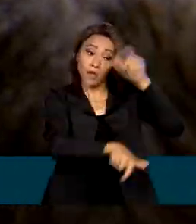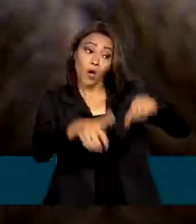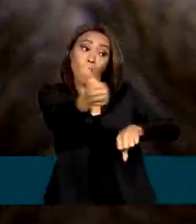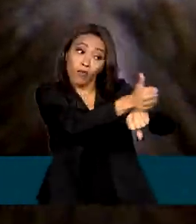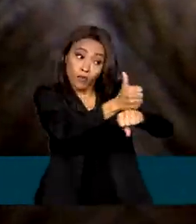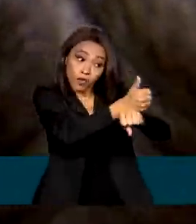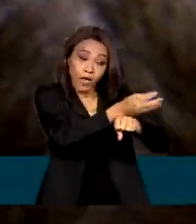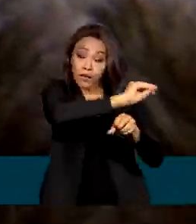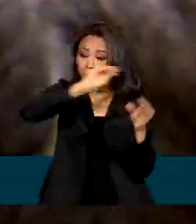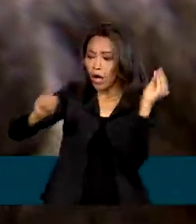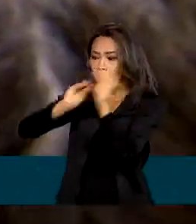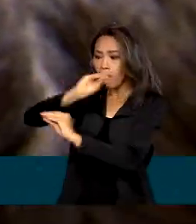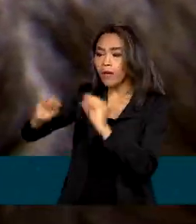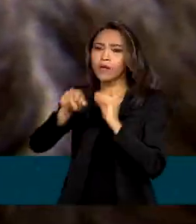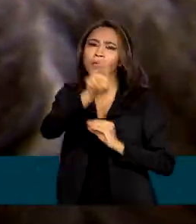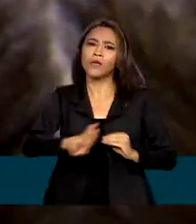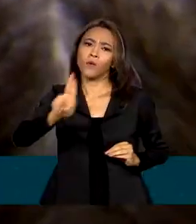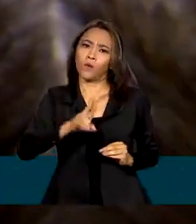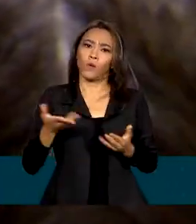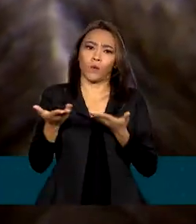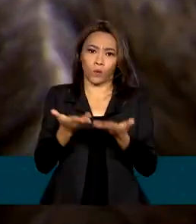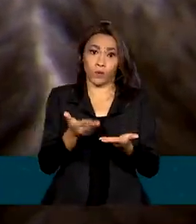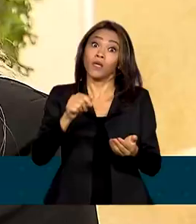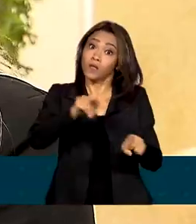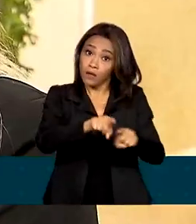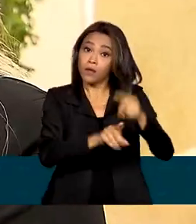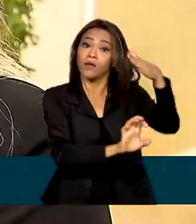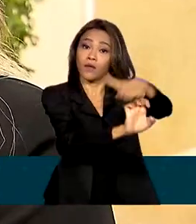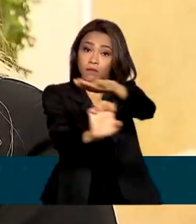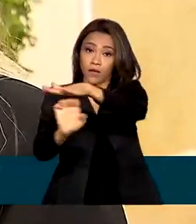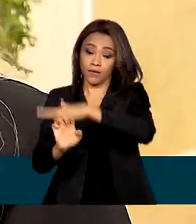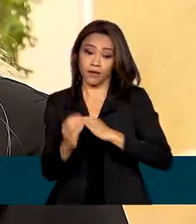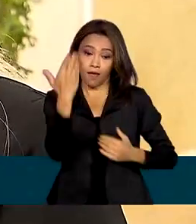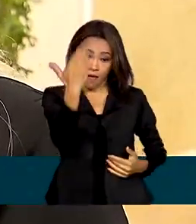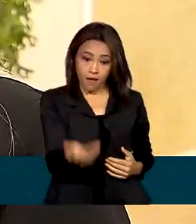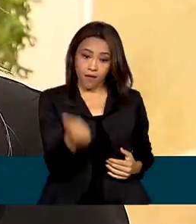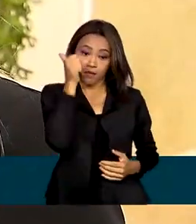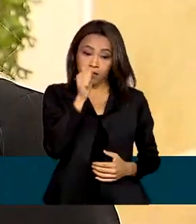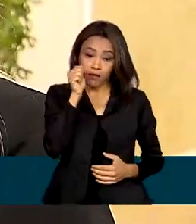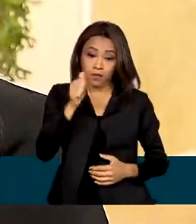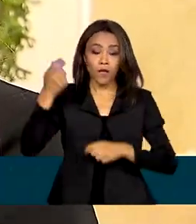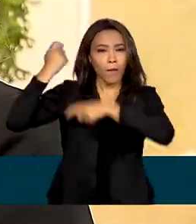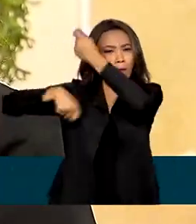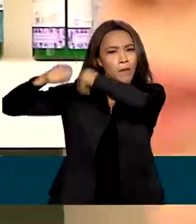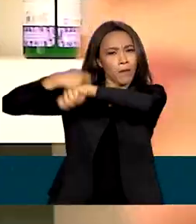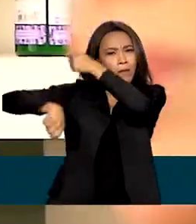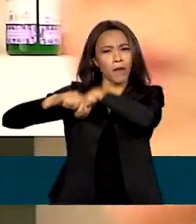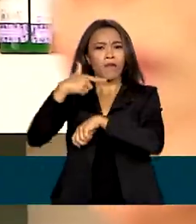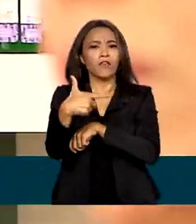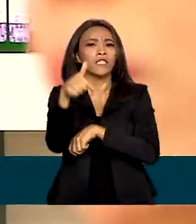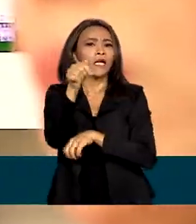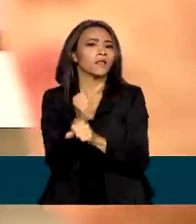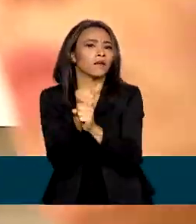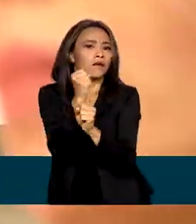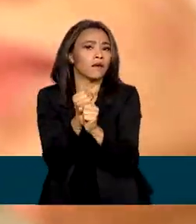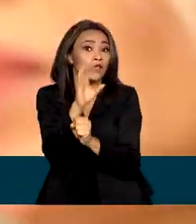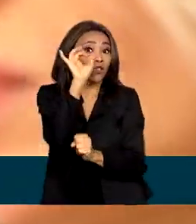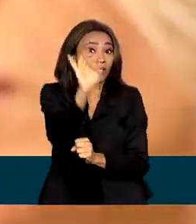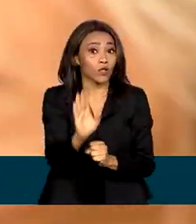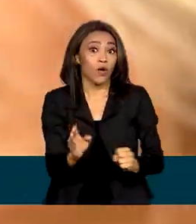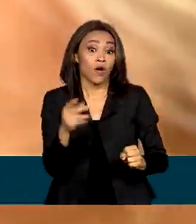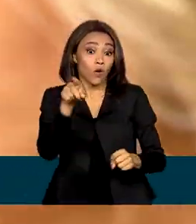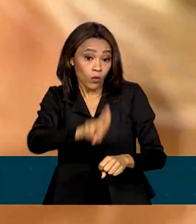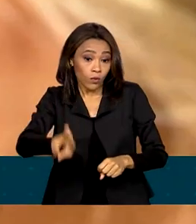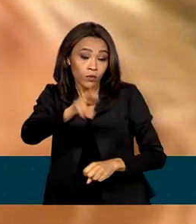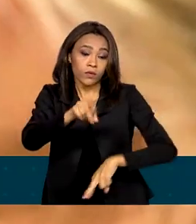que manejam os produtos e empresas Sandra tem esse salão há 27 anos Aqui só entram